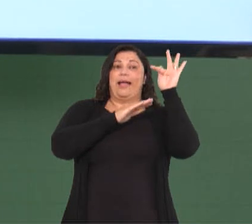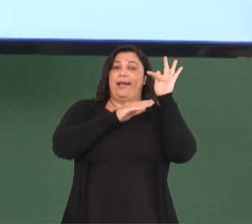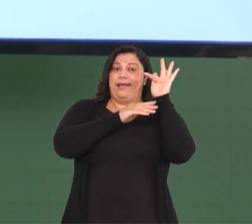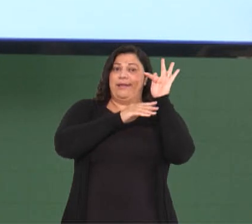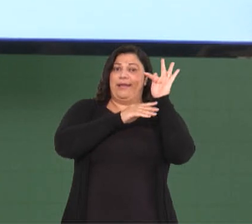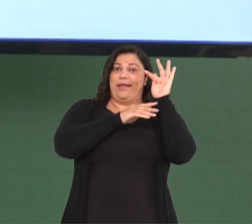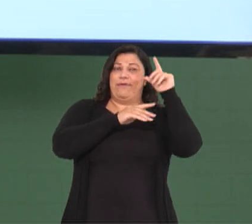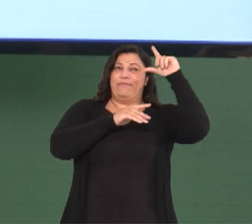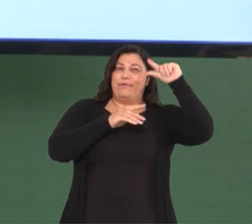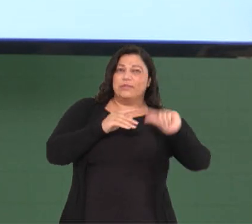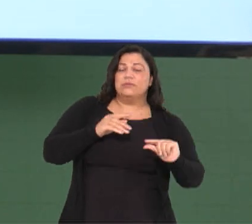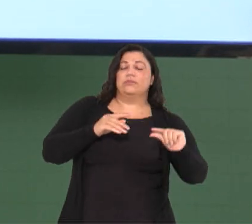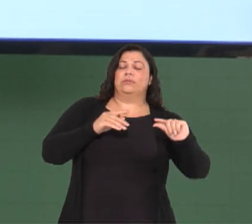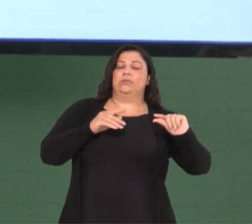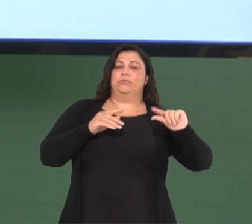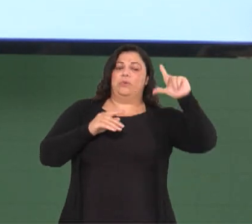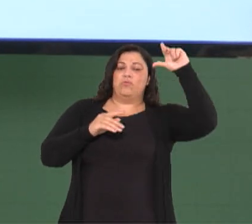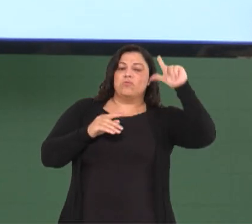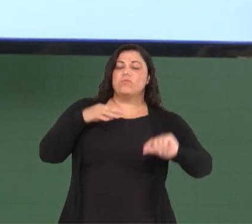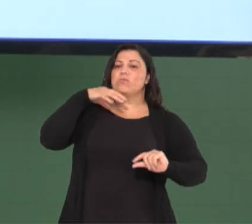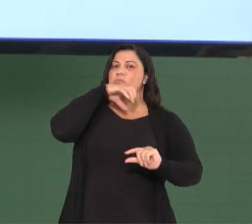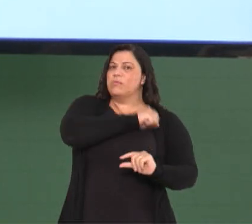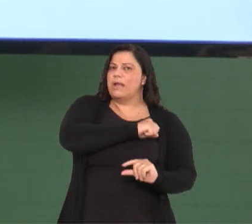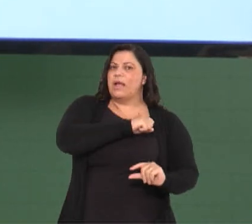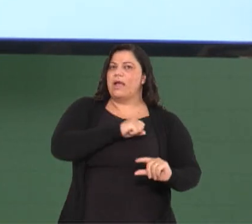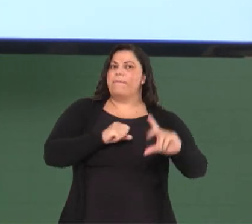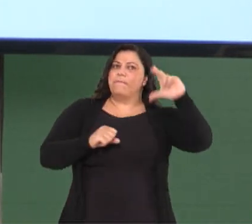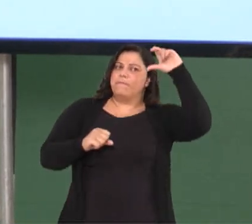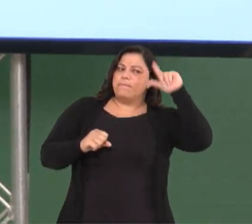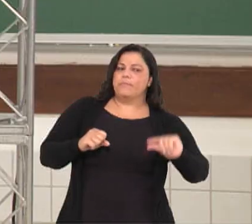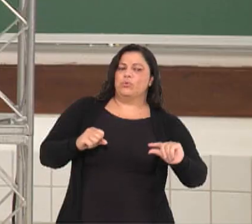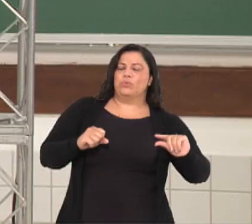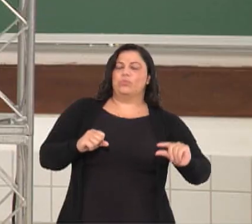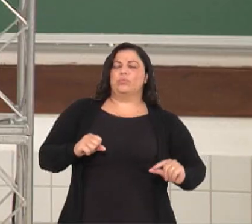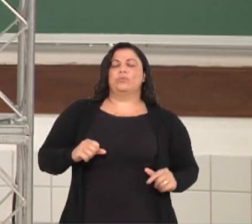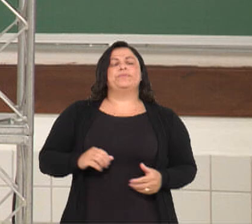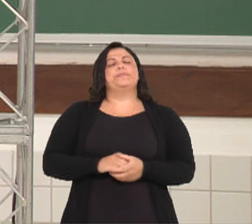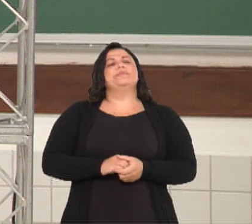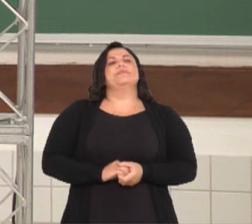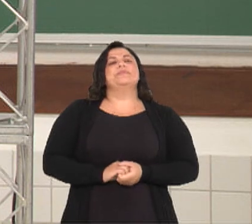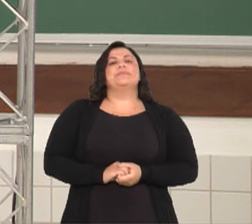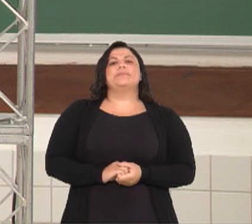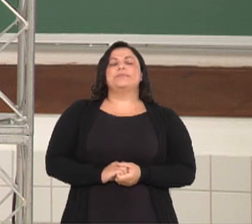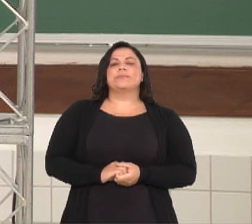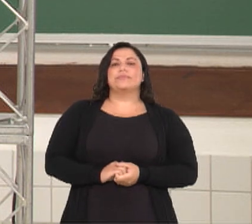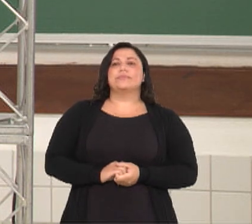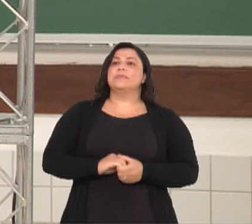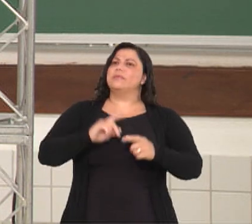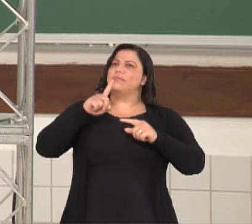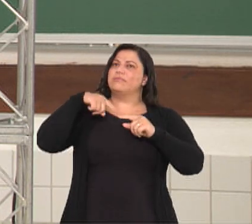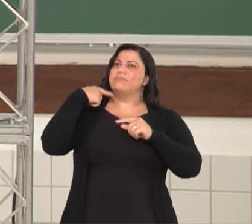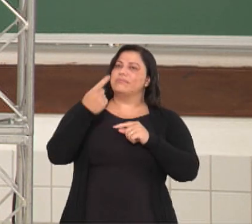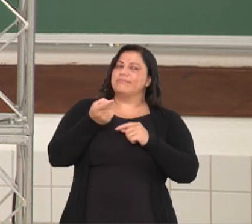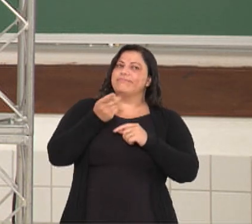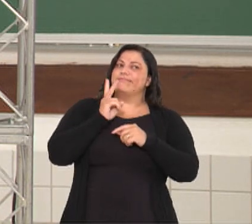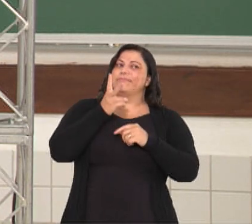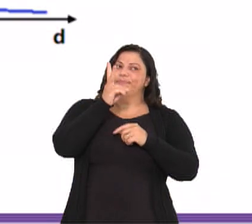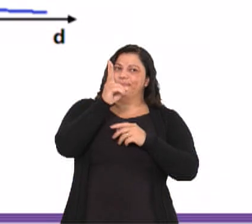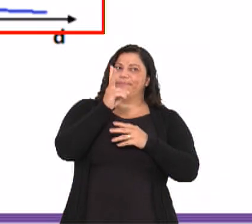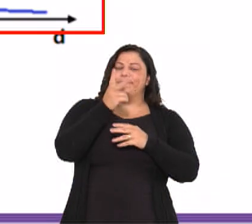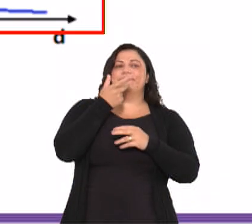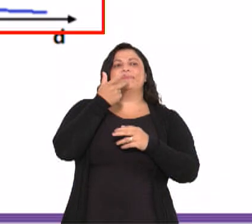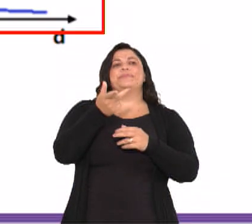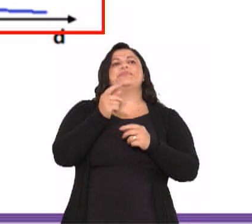cargas diminui abruptamente, bruscamente. Avançando aqui no conteúdo, então, a resposta